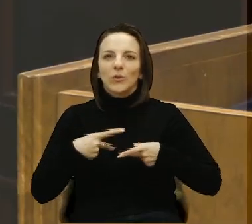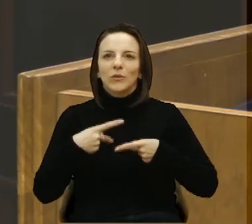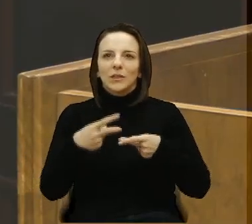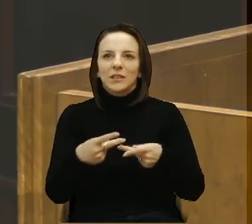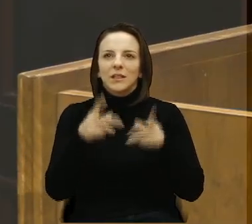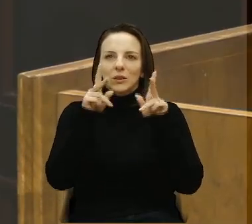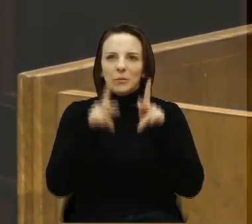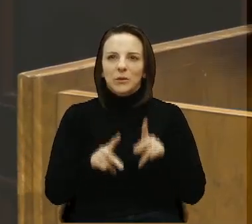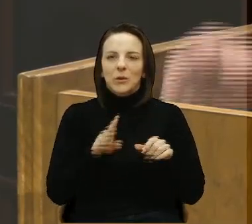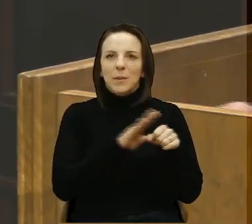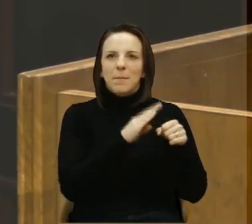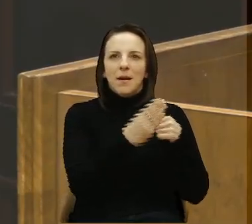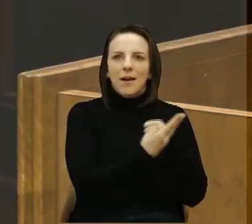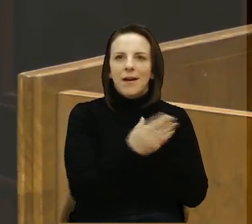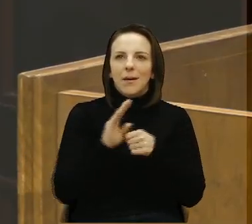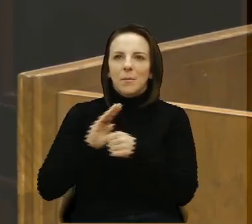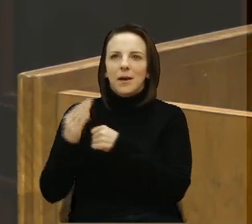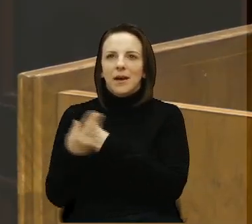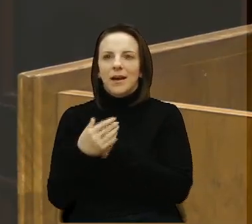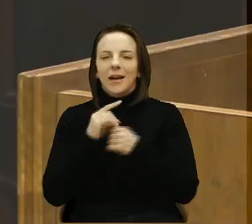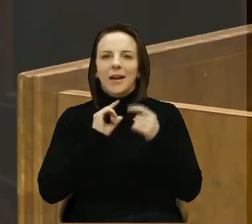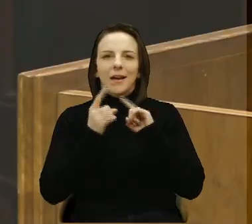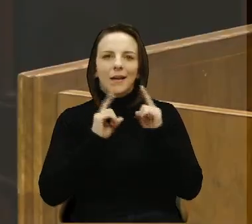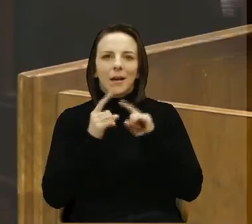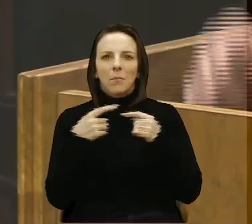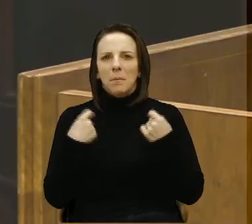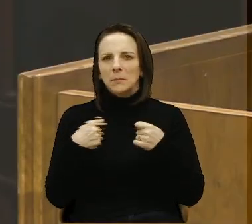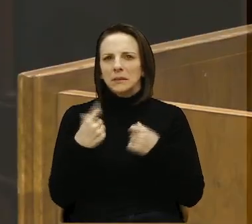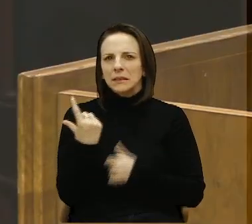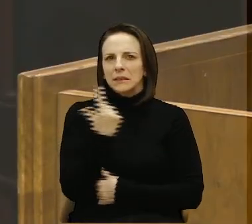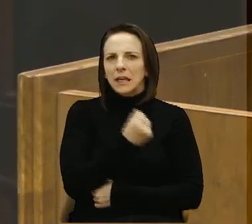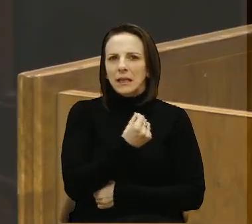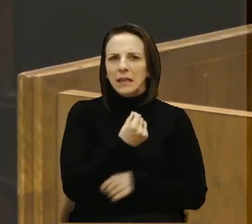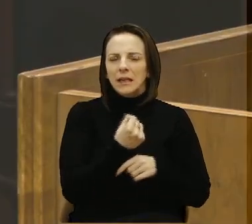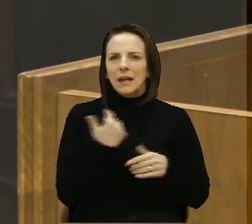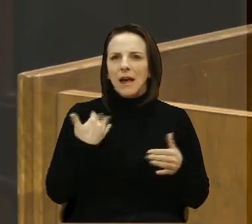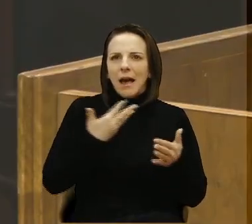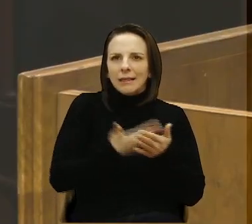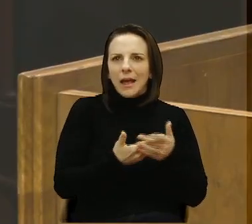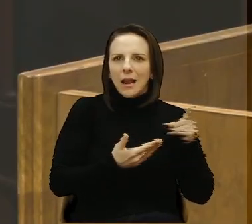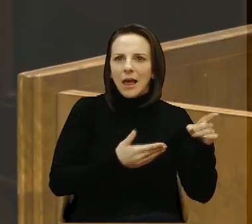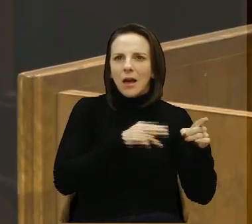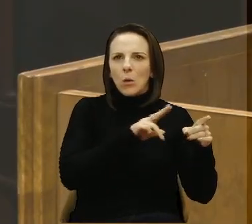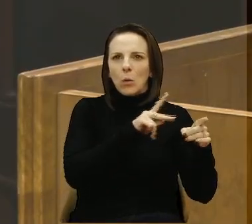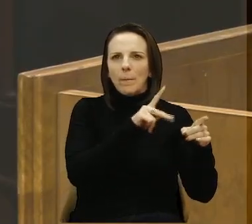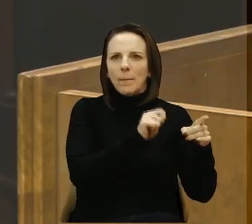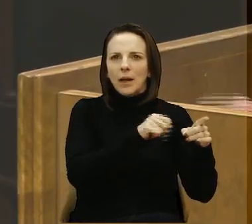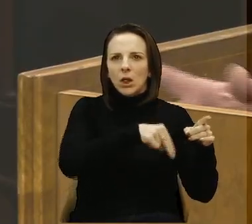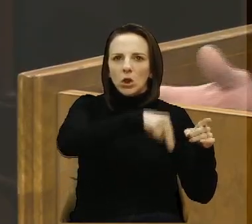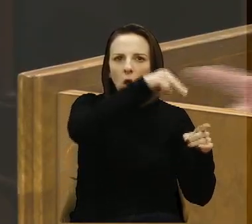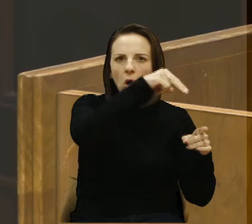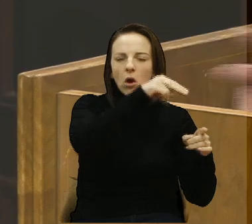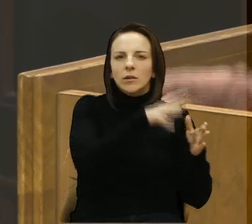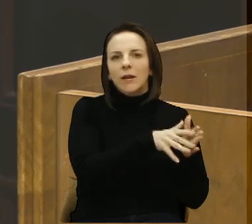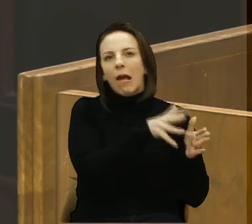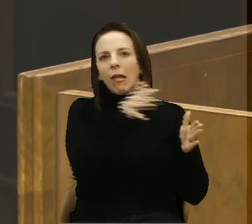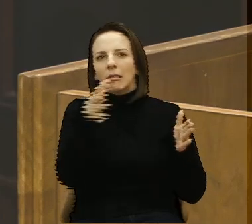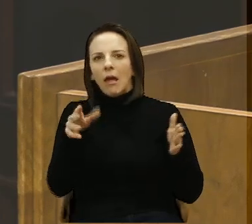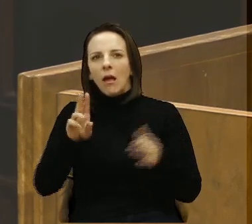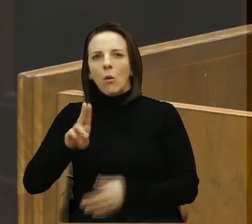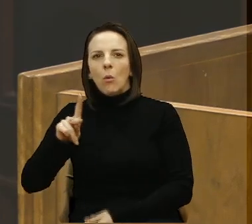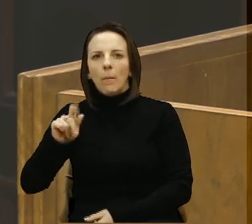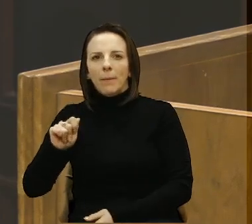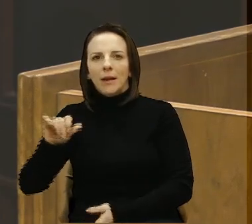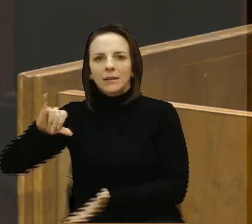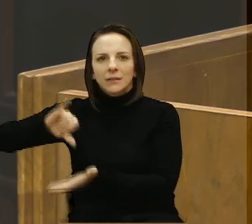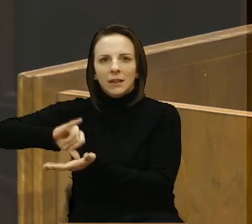pessoal se queixa, porque tem que sair daqui para ir até lá na UPA Zona Norte, daí na UPA até na UPA Central, é longe. Experimenta